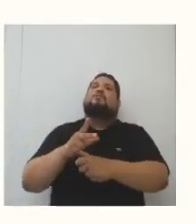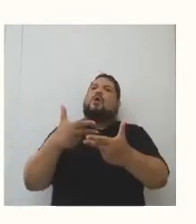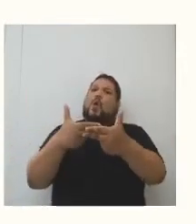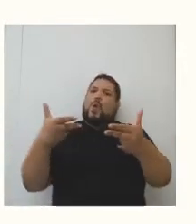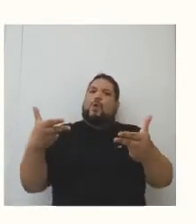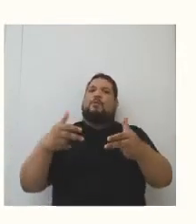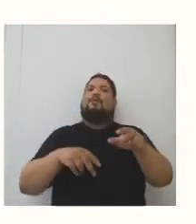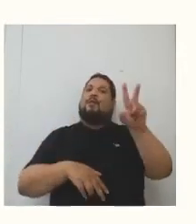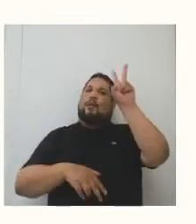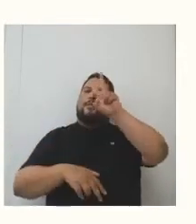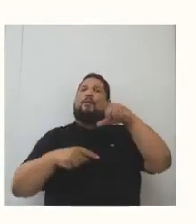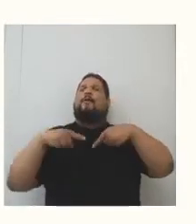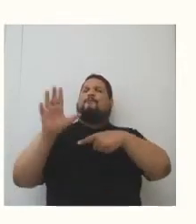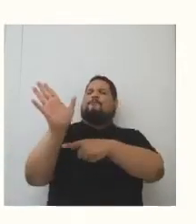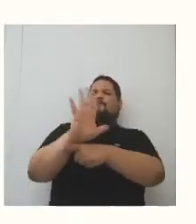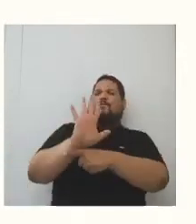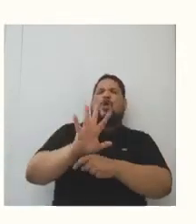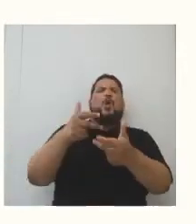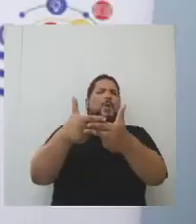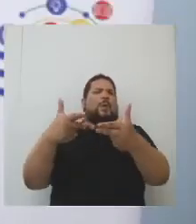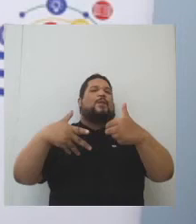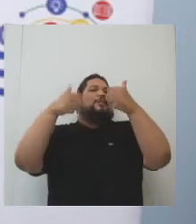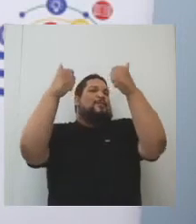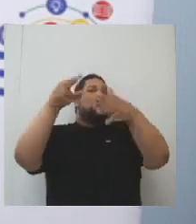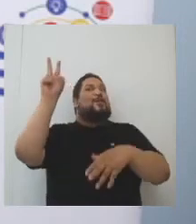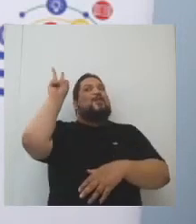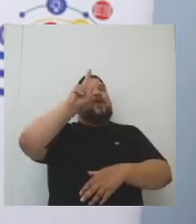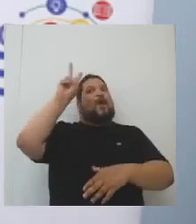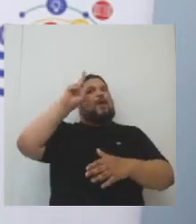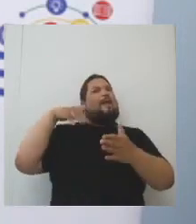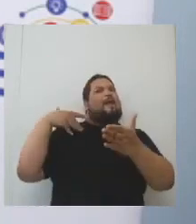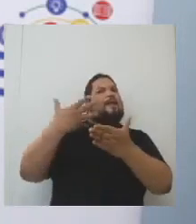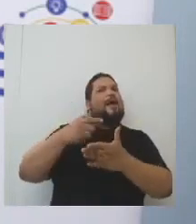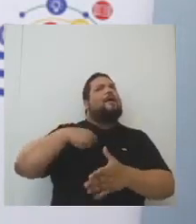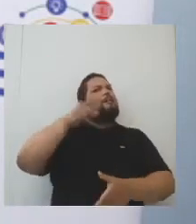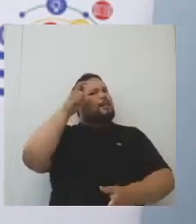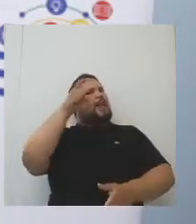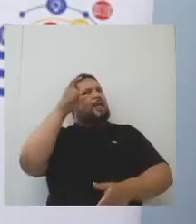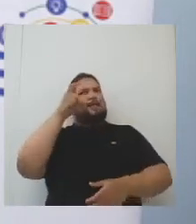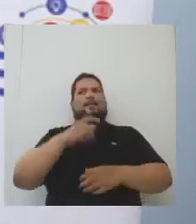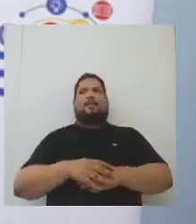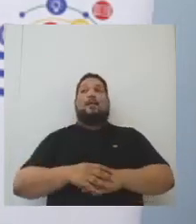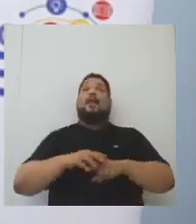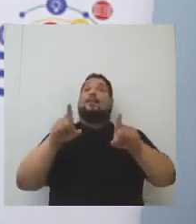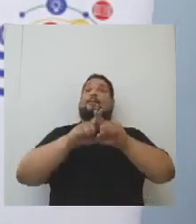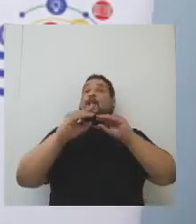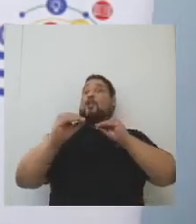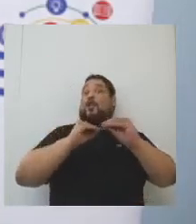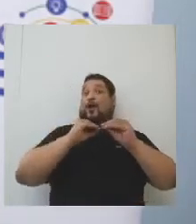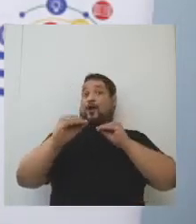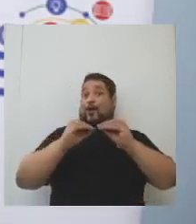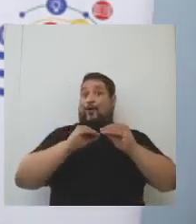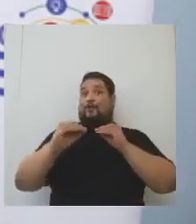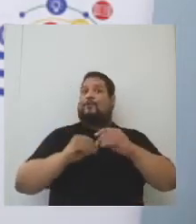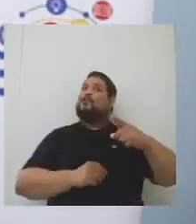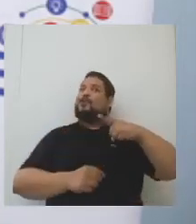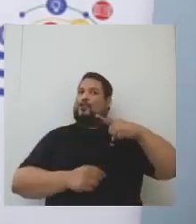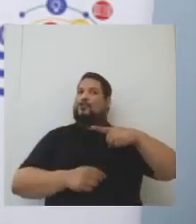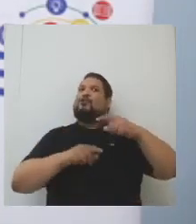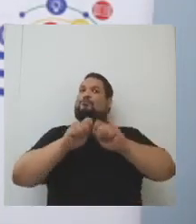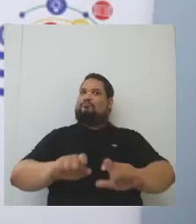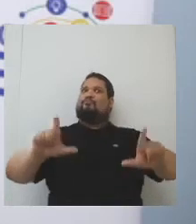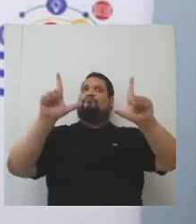né? Tivemos aí filmes para contar isso na história, né, filmes interessantes. Temos até novelas aí já exibidas na